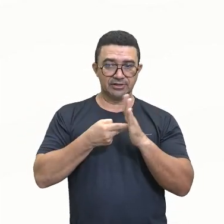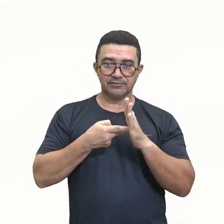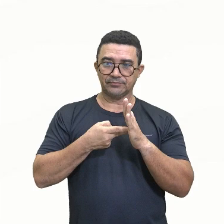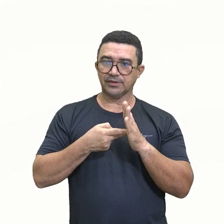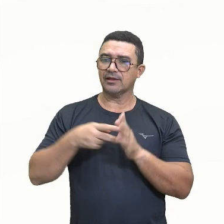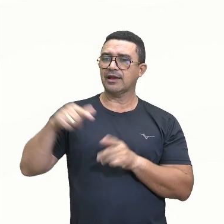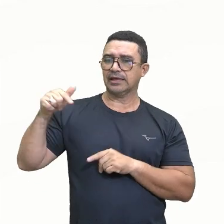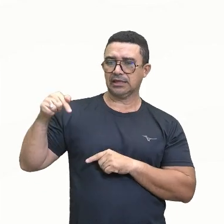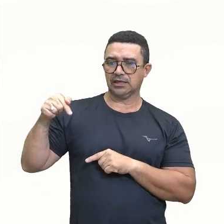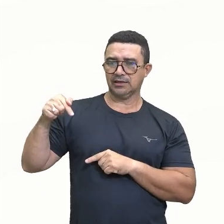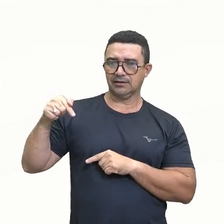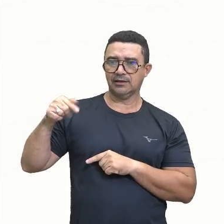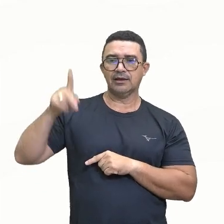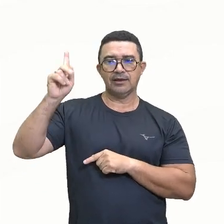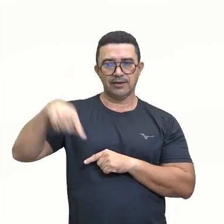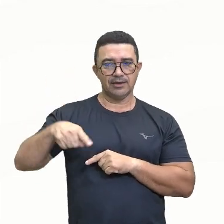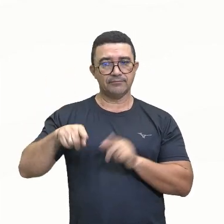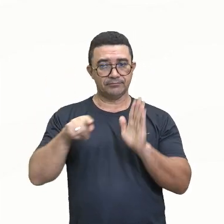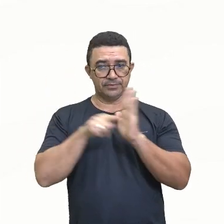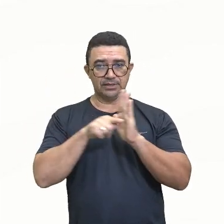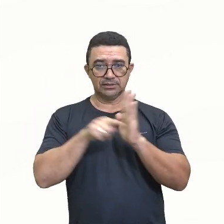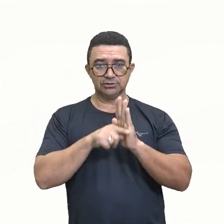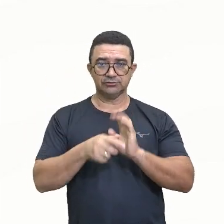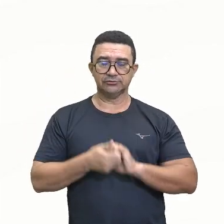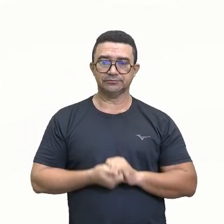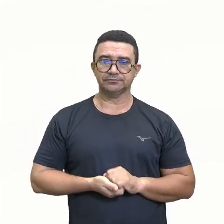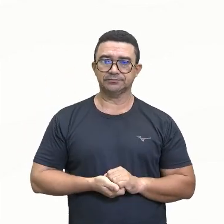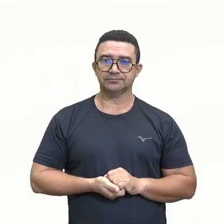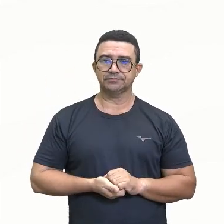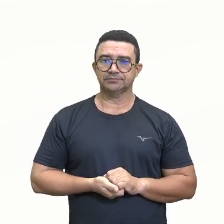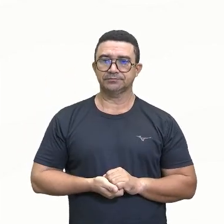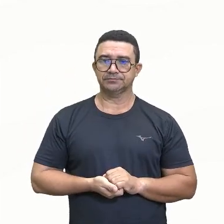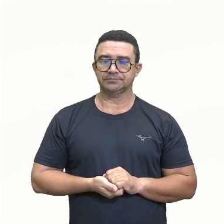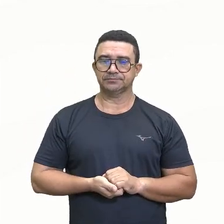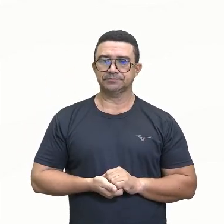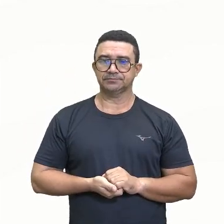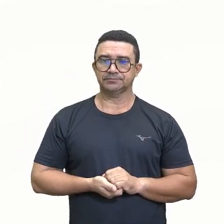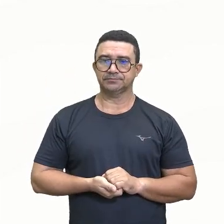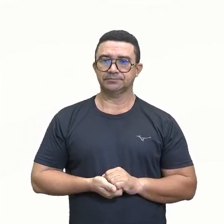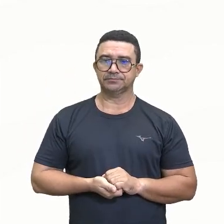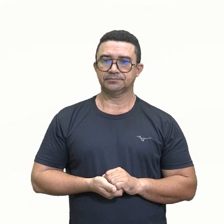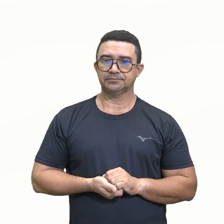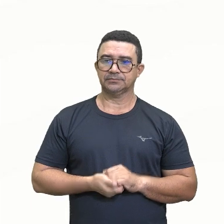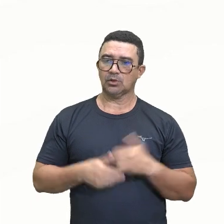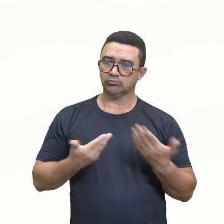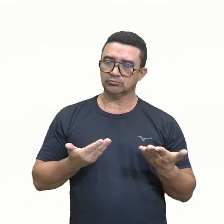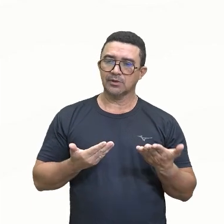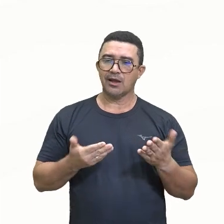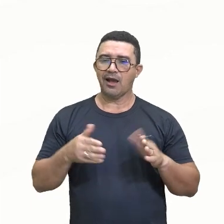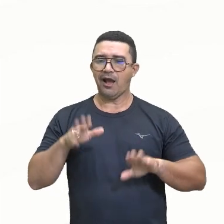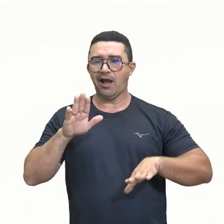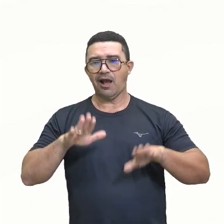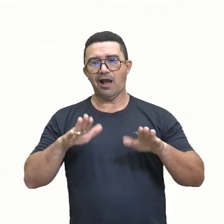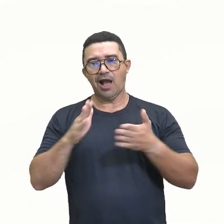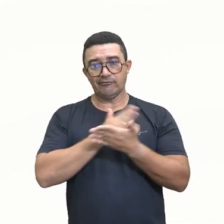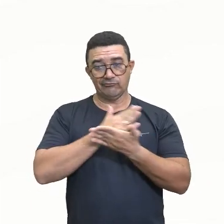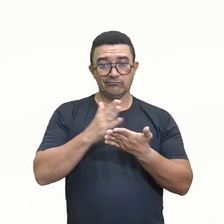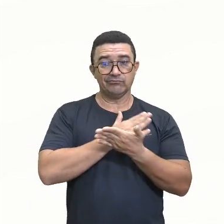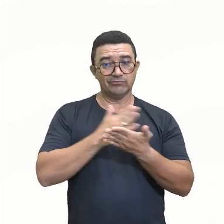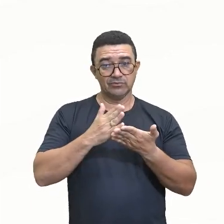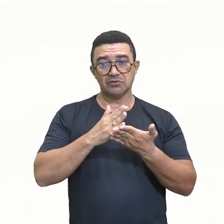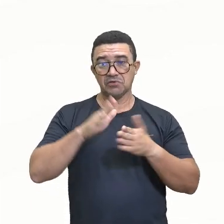tá? Porque mais com menos é menos e menos com menos é mais. Então, em alguns casos vai ficar negativo, em